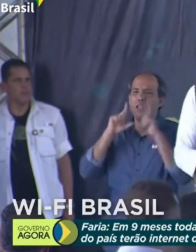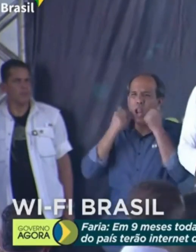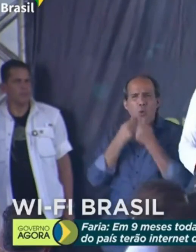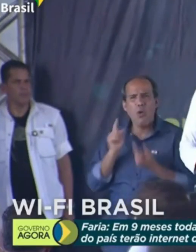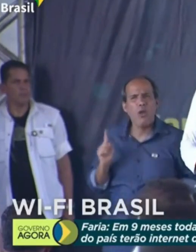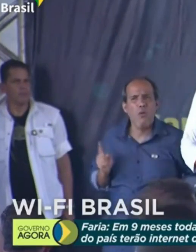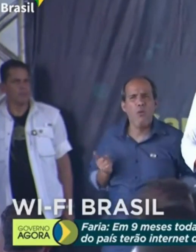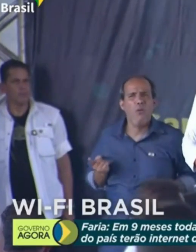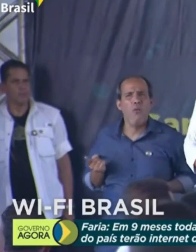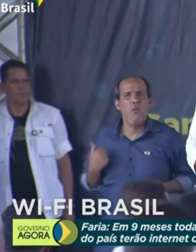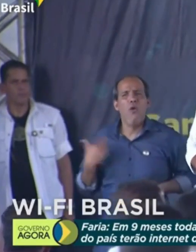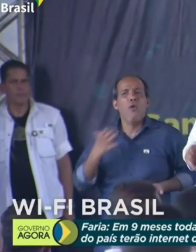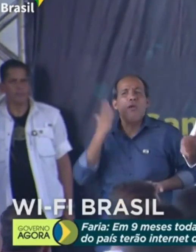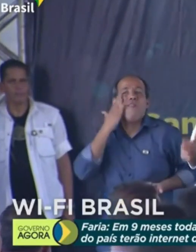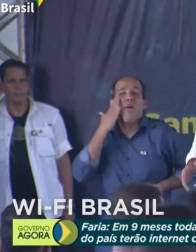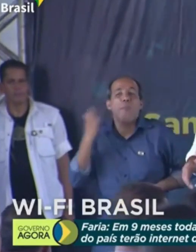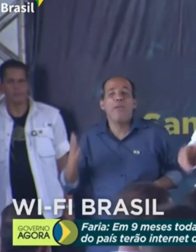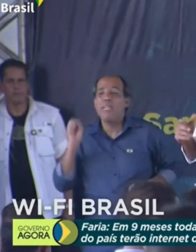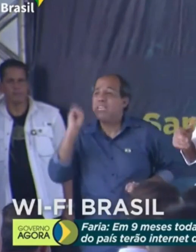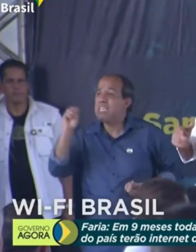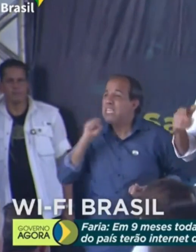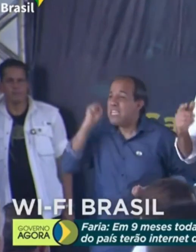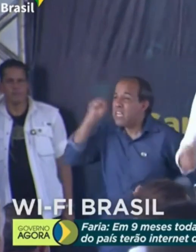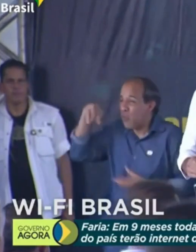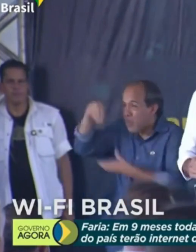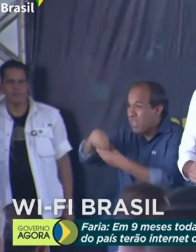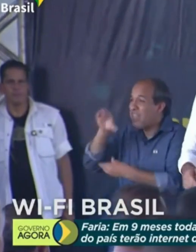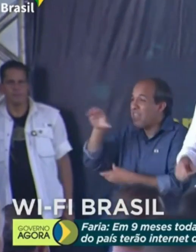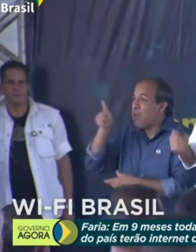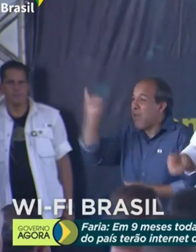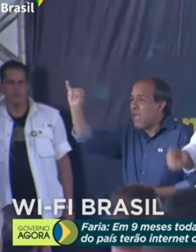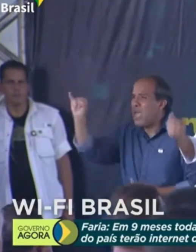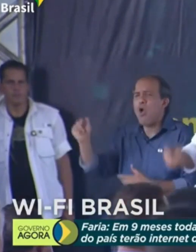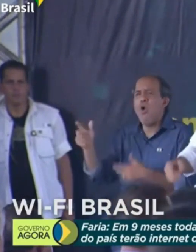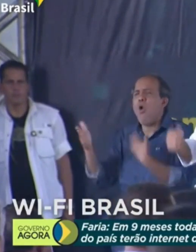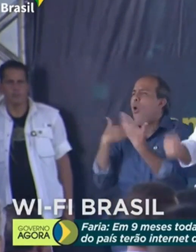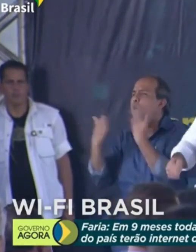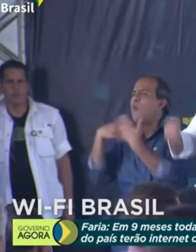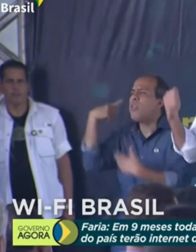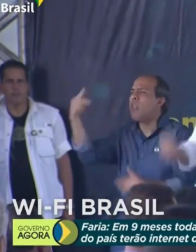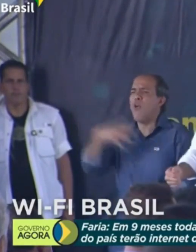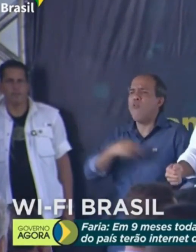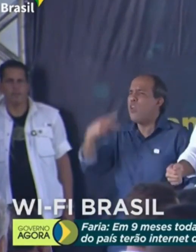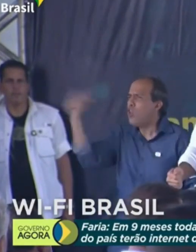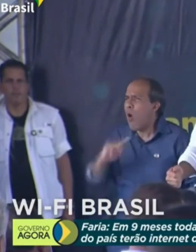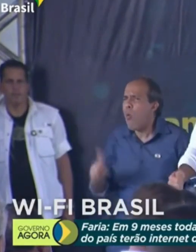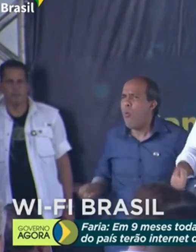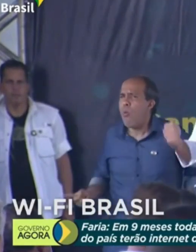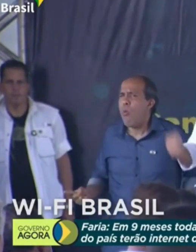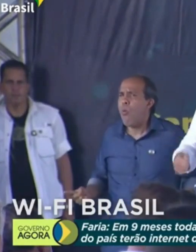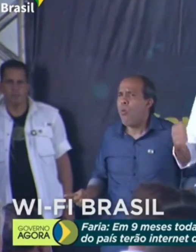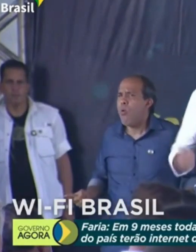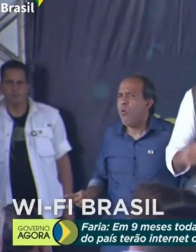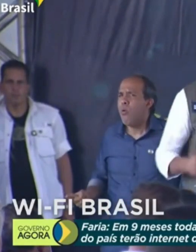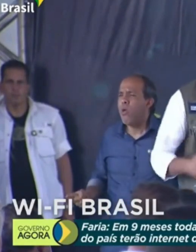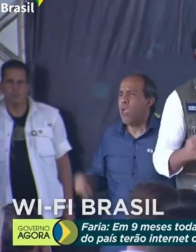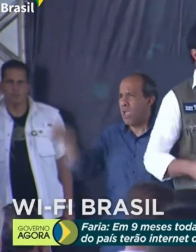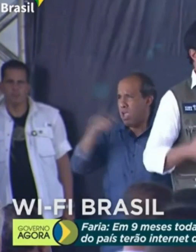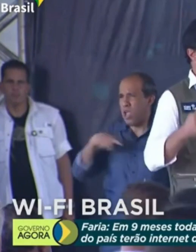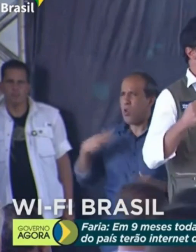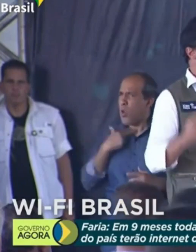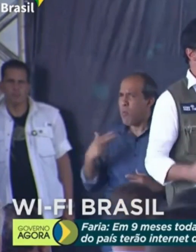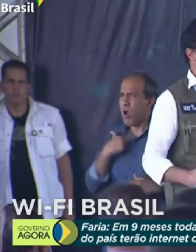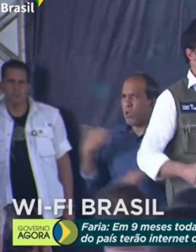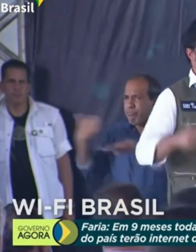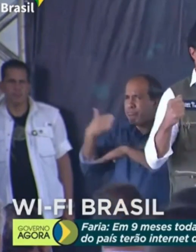saber se os senadores que estão na CPI não conversam com seus filhos, se eles não podem participar